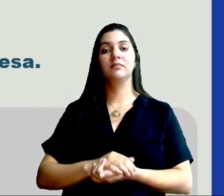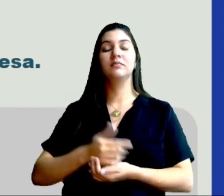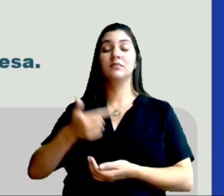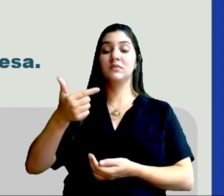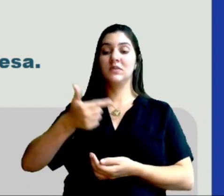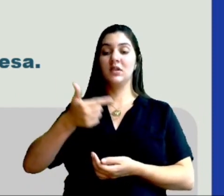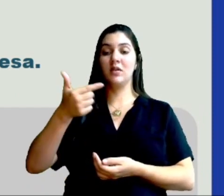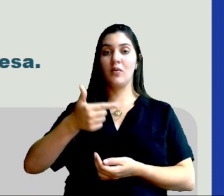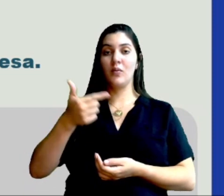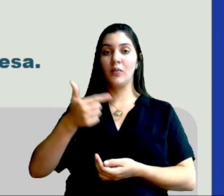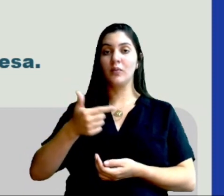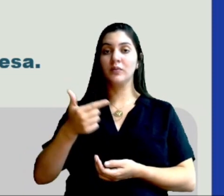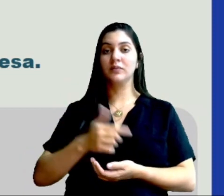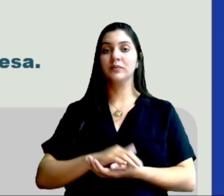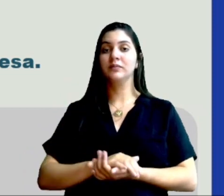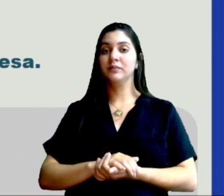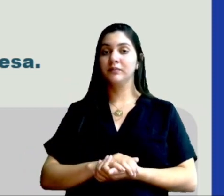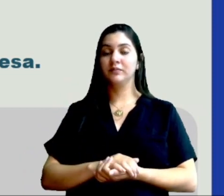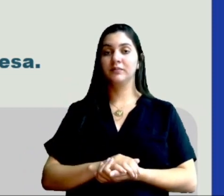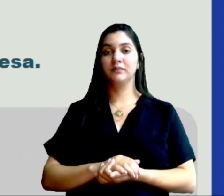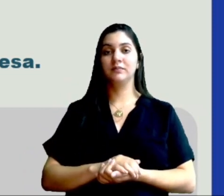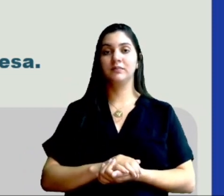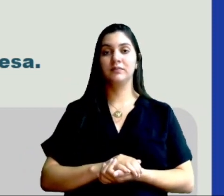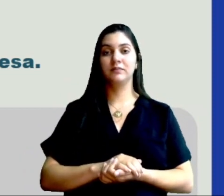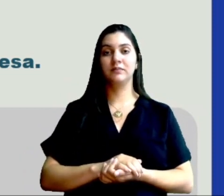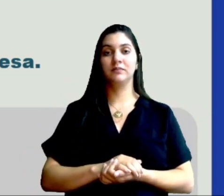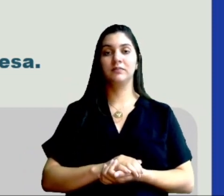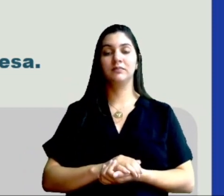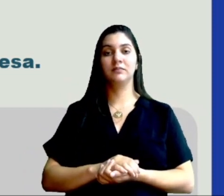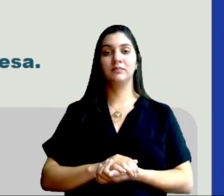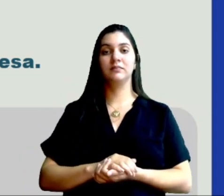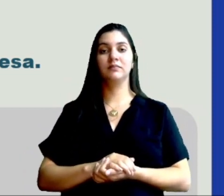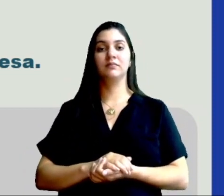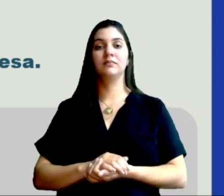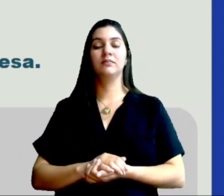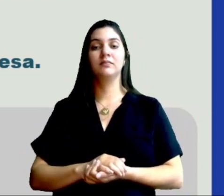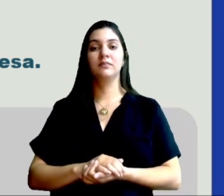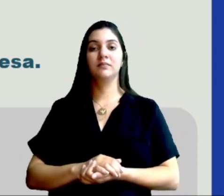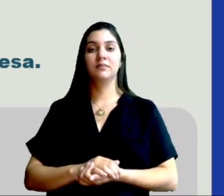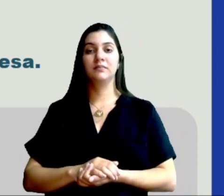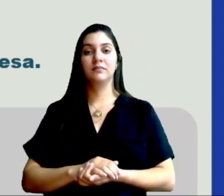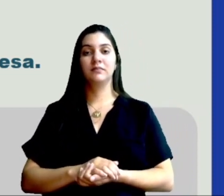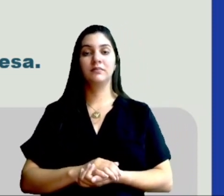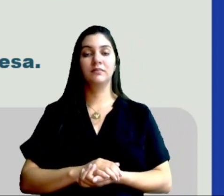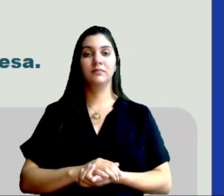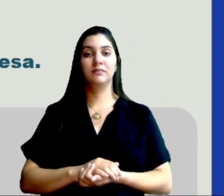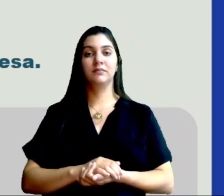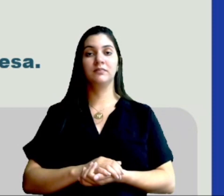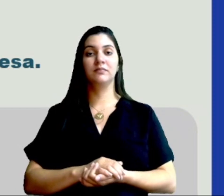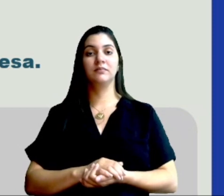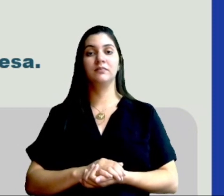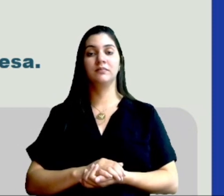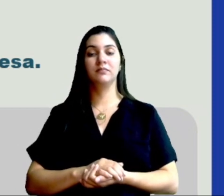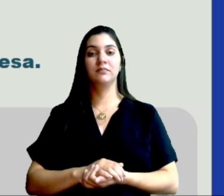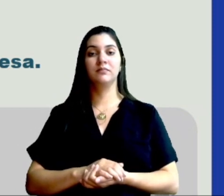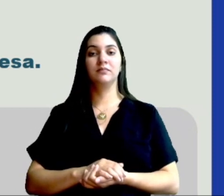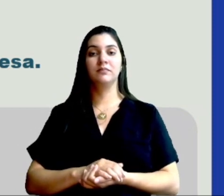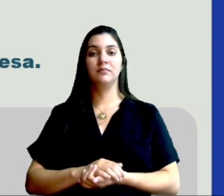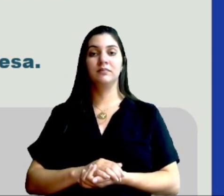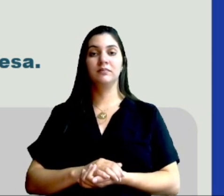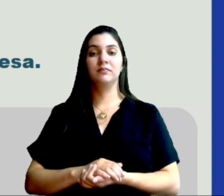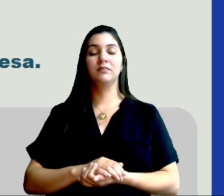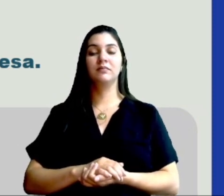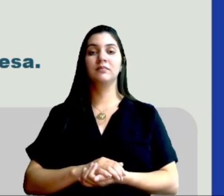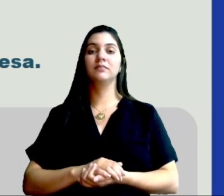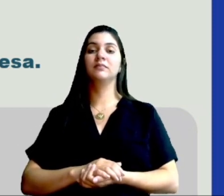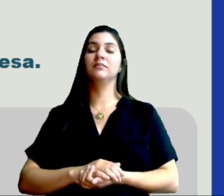Segundo, se no te han puesto en contacto con vosotros, es porque, no, e aí